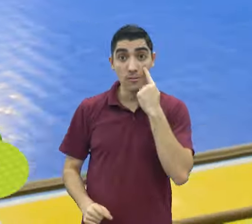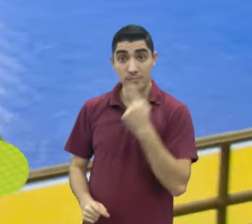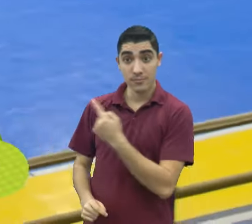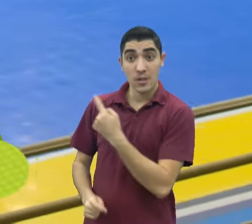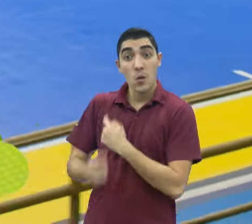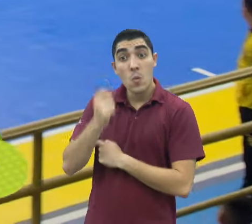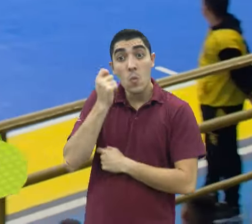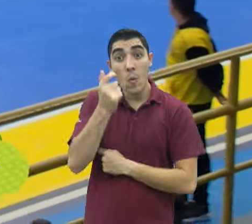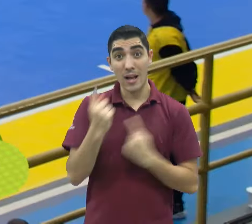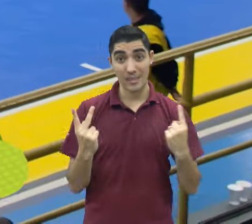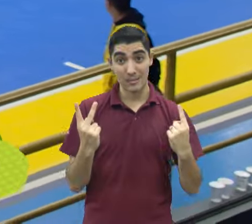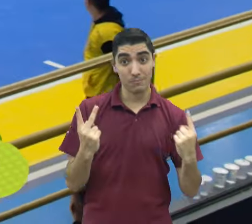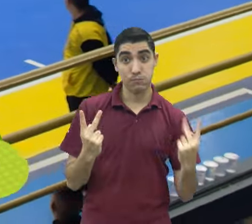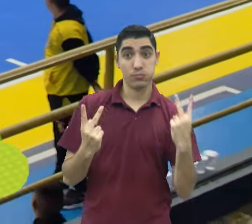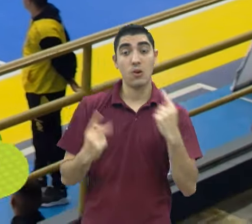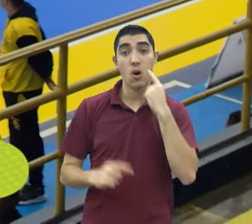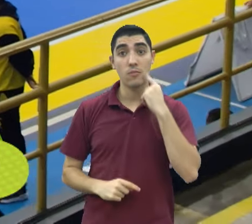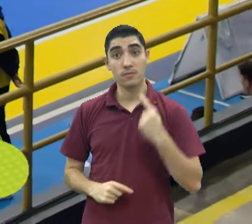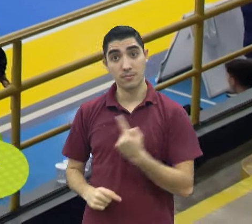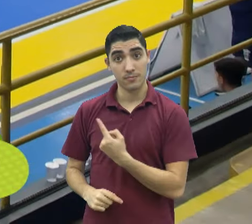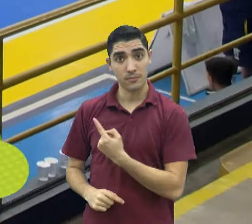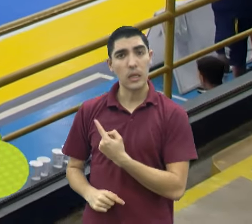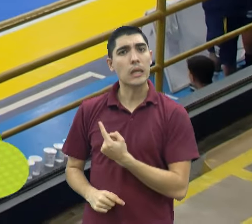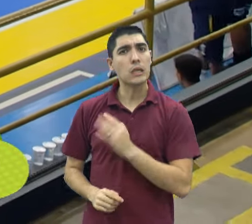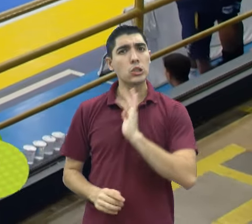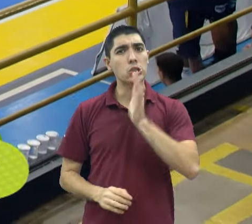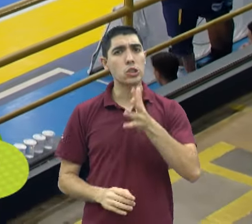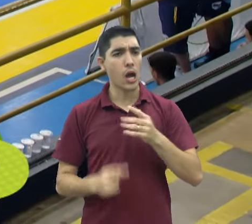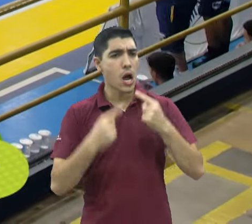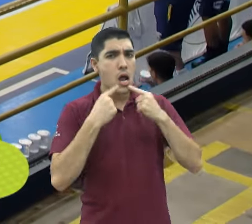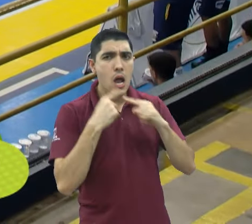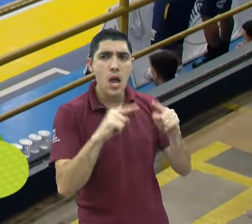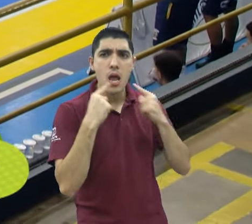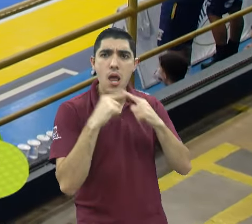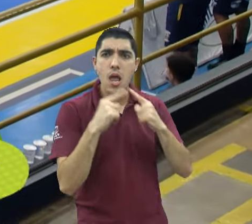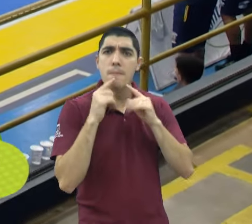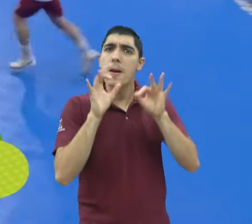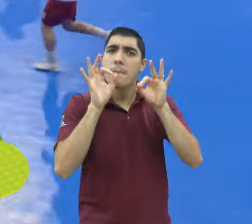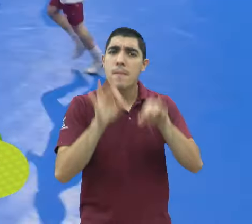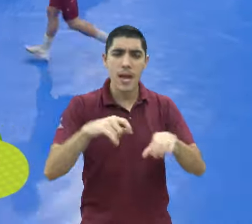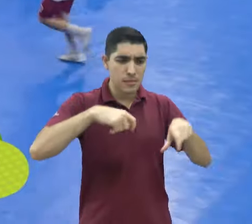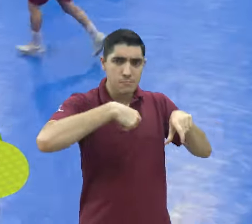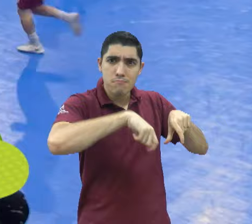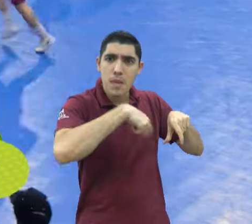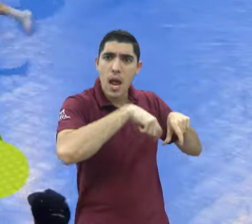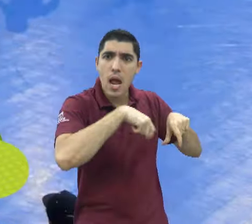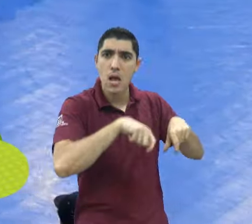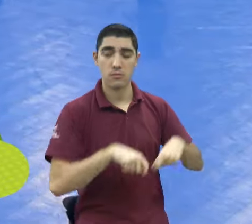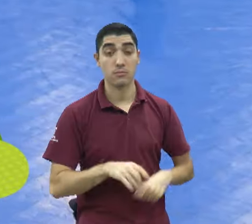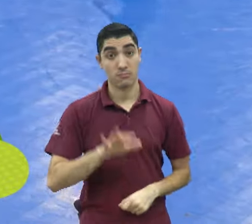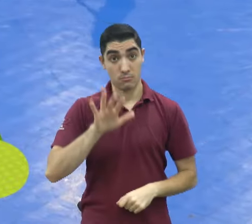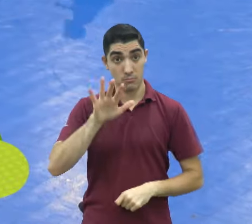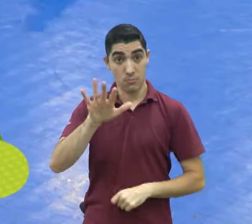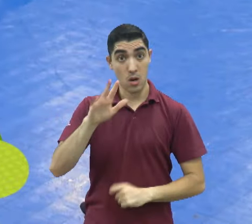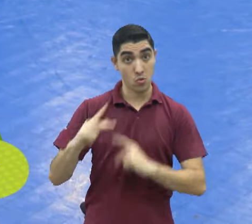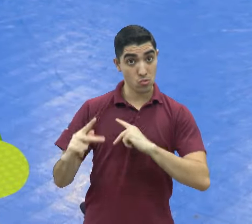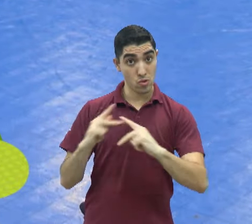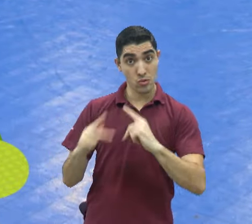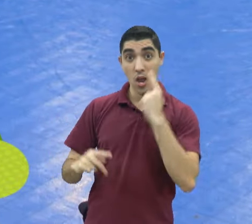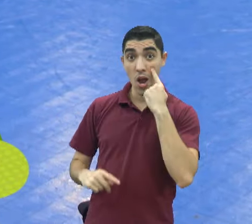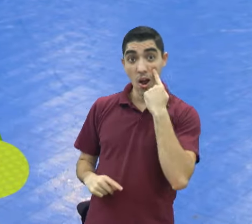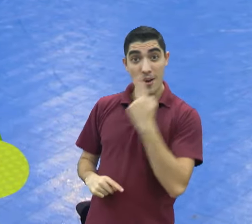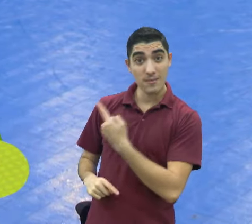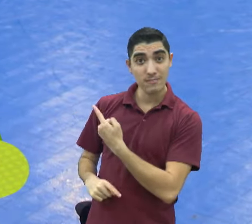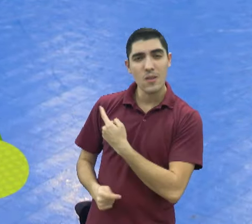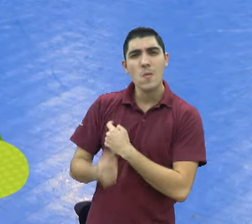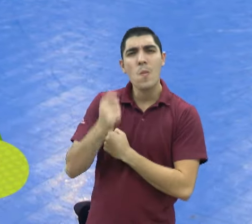empate e ainda ficou a reclamação dos visitantes sobre um possível pênalti. Na resposta joseense, por pouco